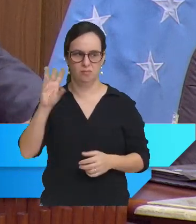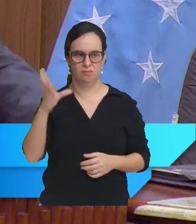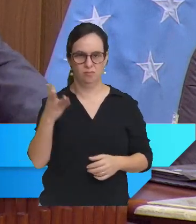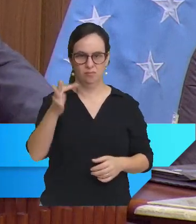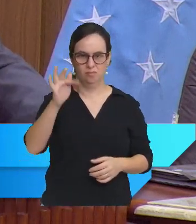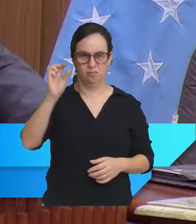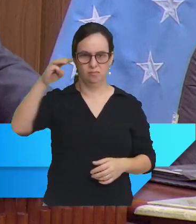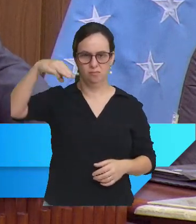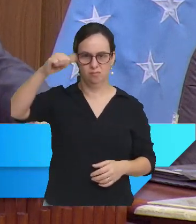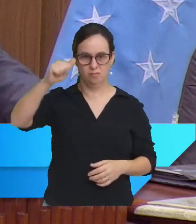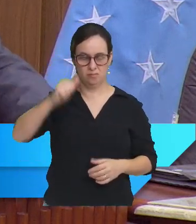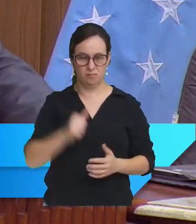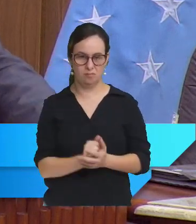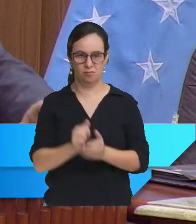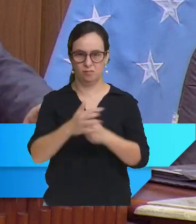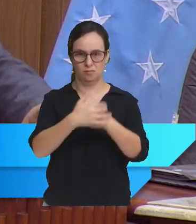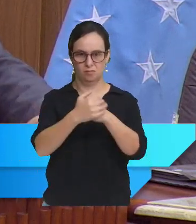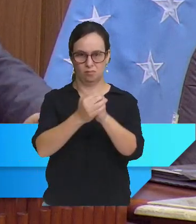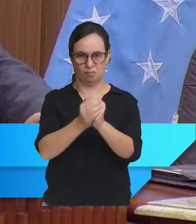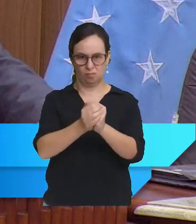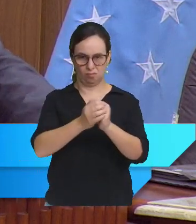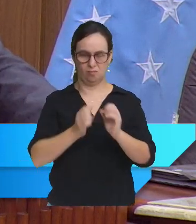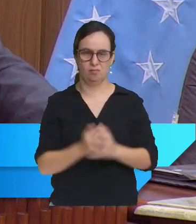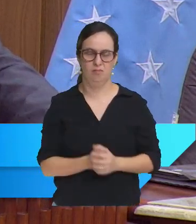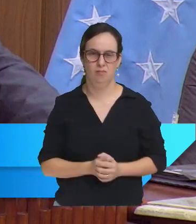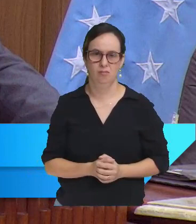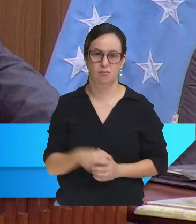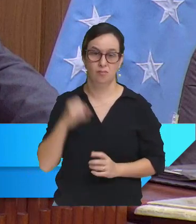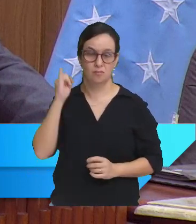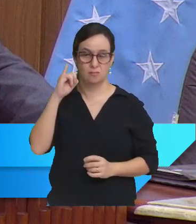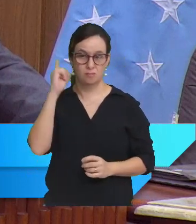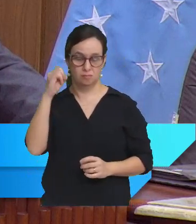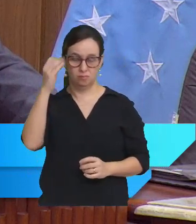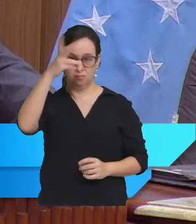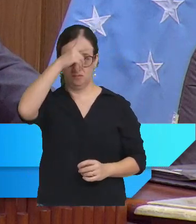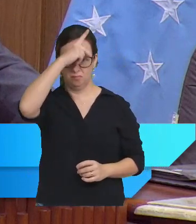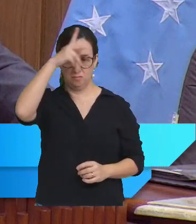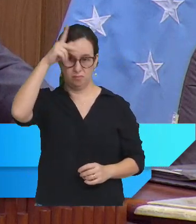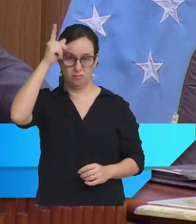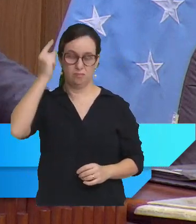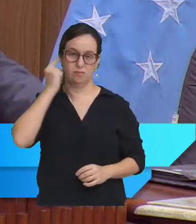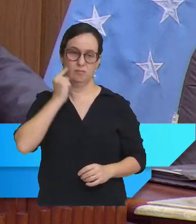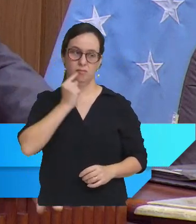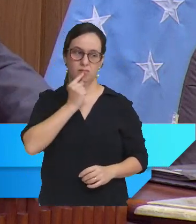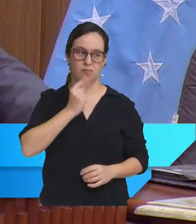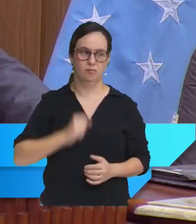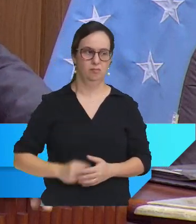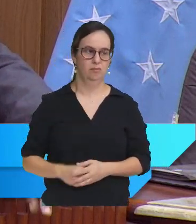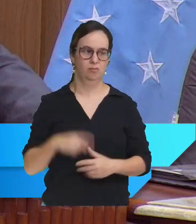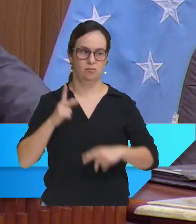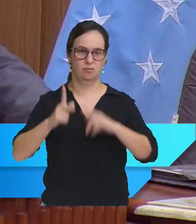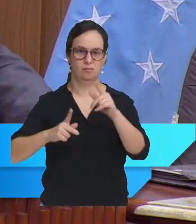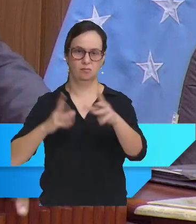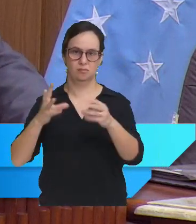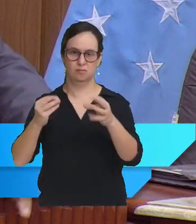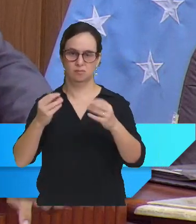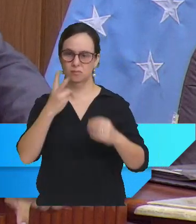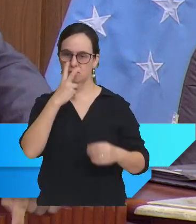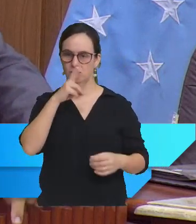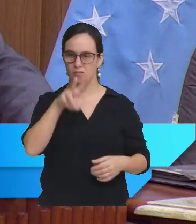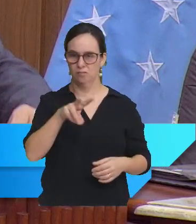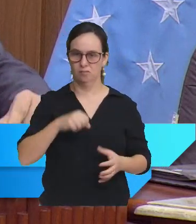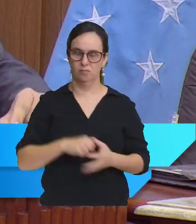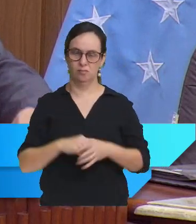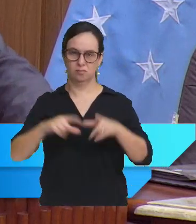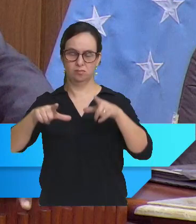a omissão de muitos, principalmente do prefeito municipal José Fernandes. A população está vendo o trabalho que vem sendo